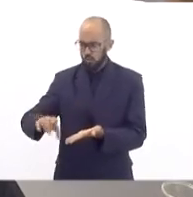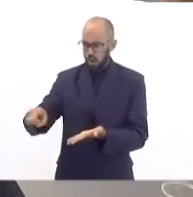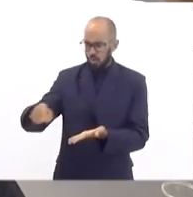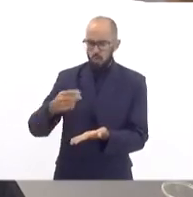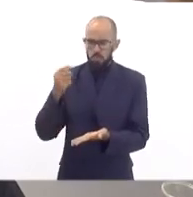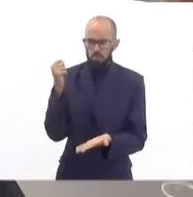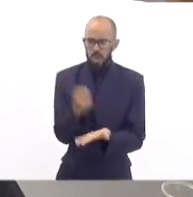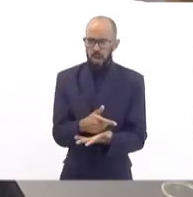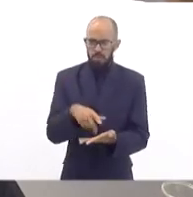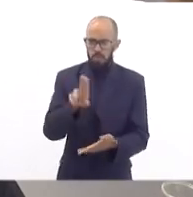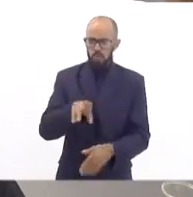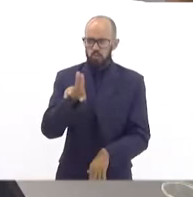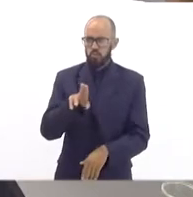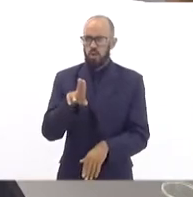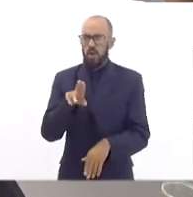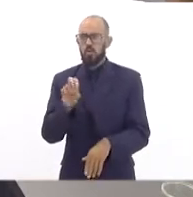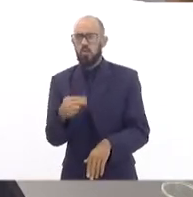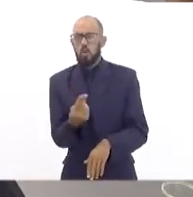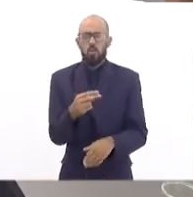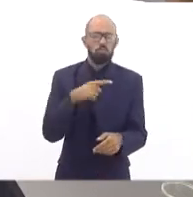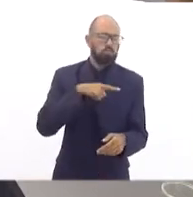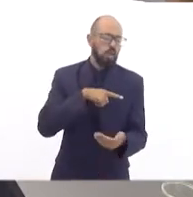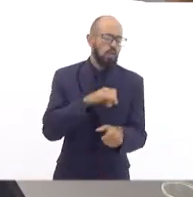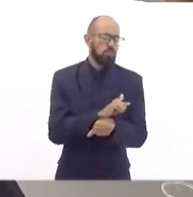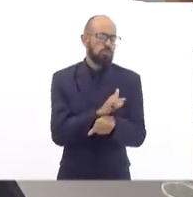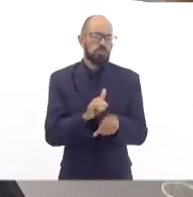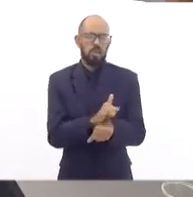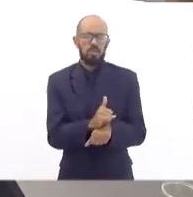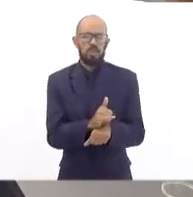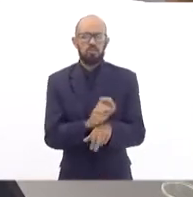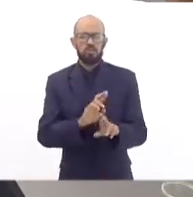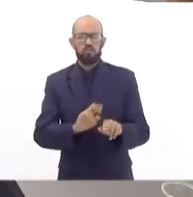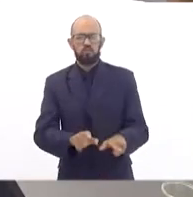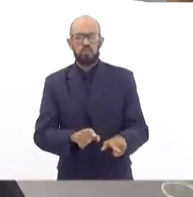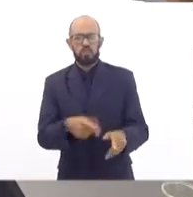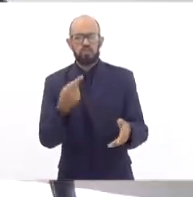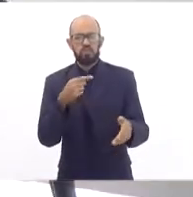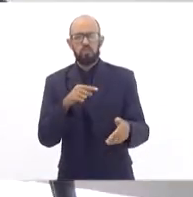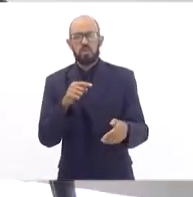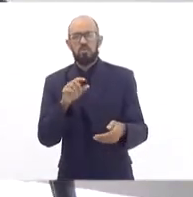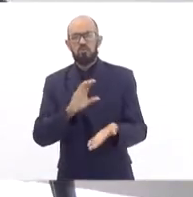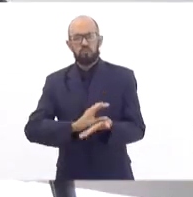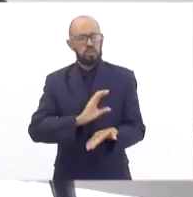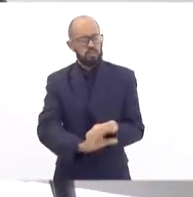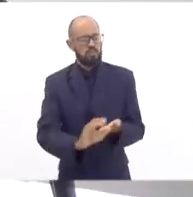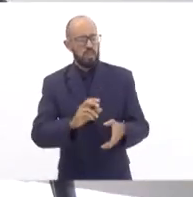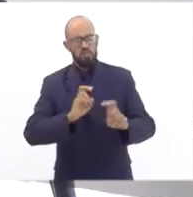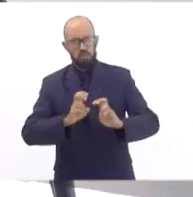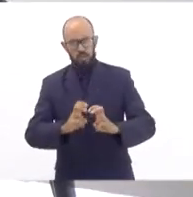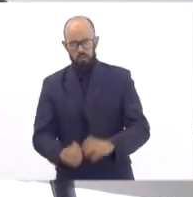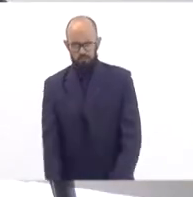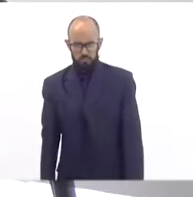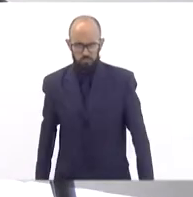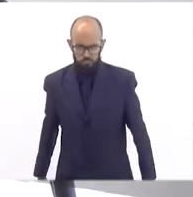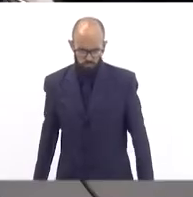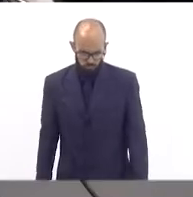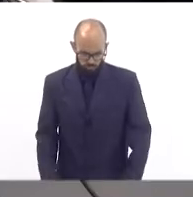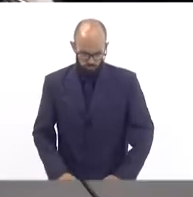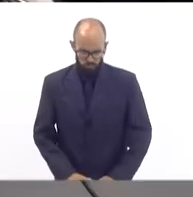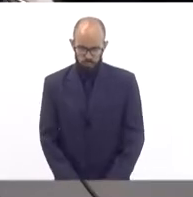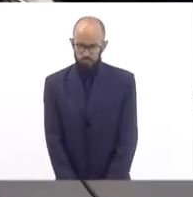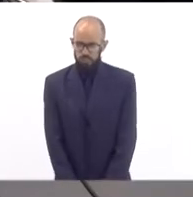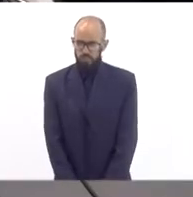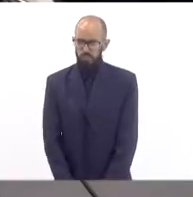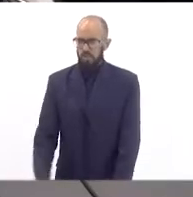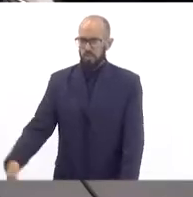ou ter algum estudo em andamento para encontrar alternativas extratarifárias para financiar o modal? Então, vamos lá.